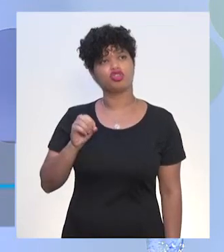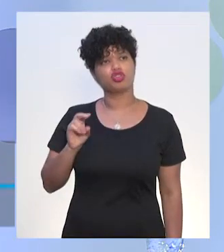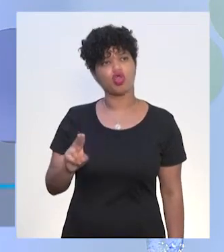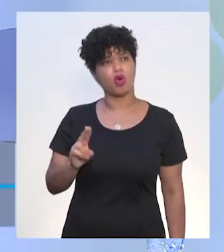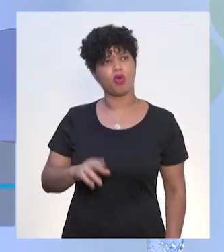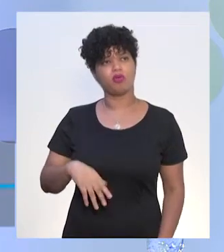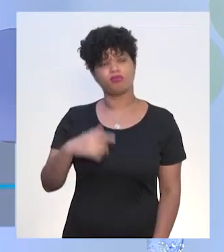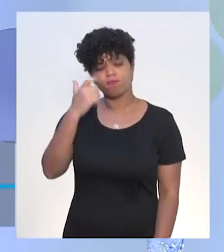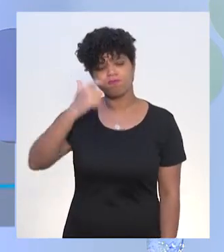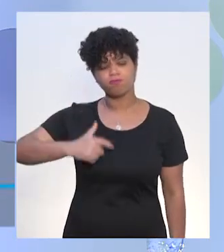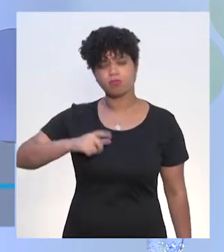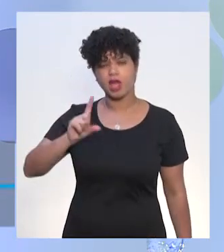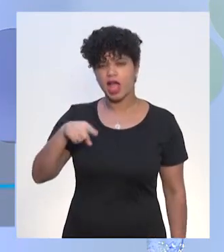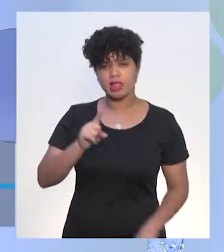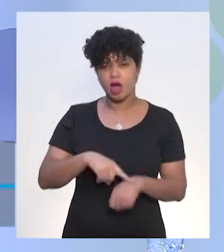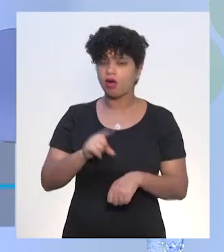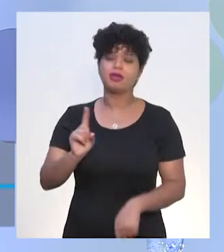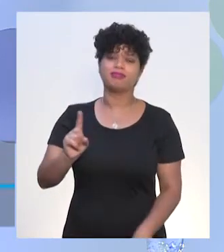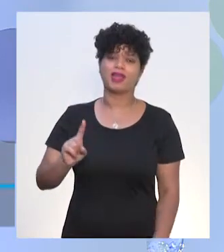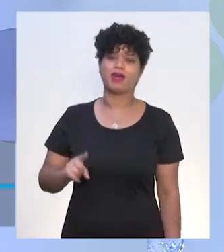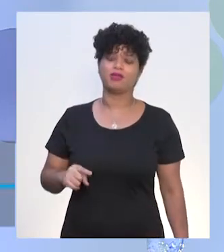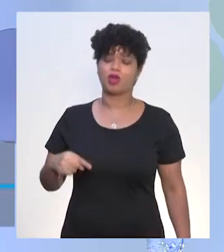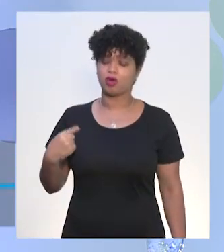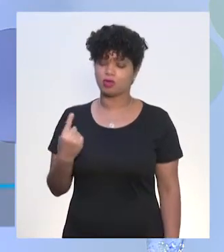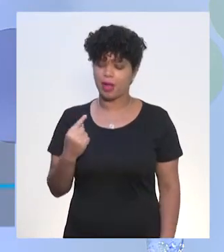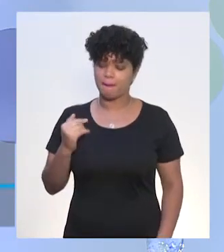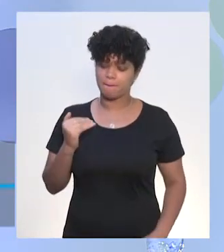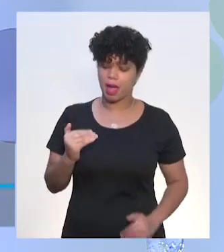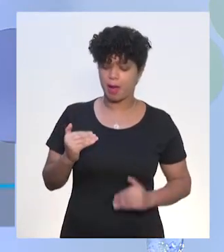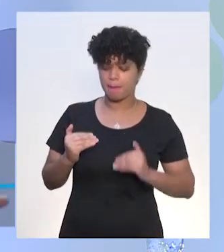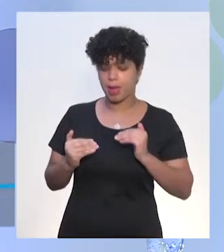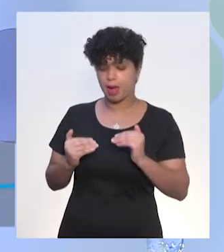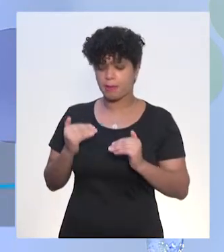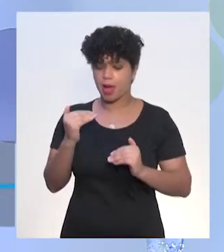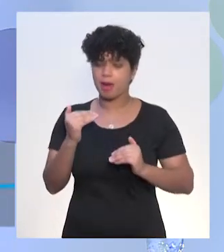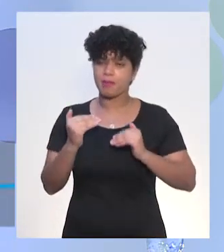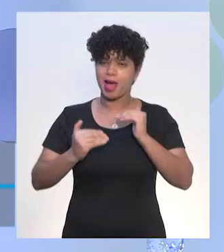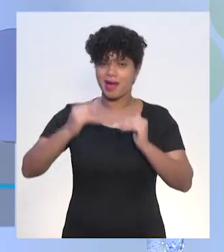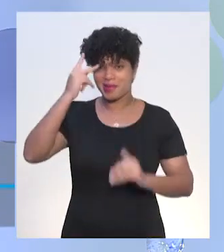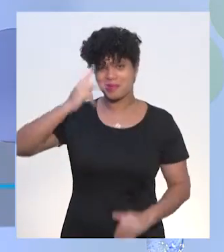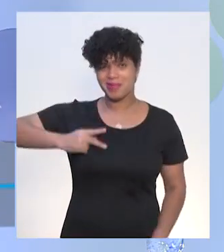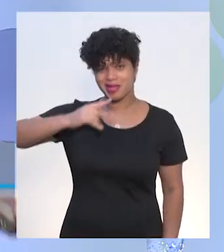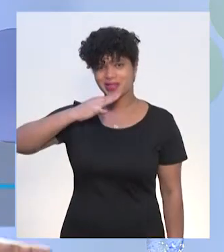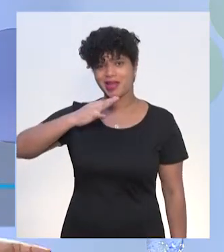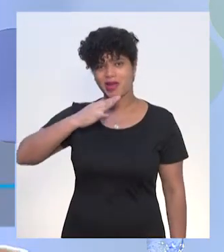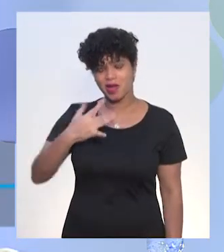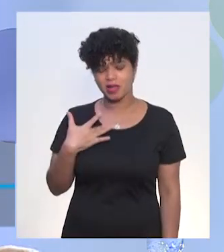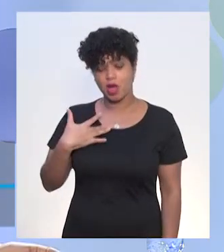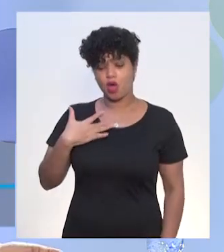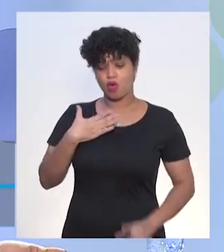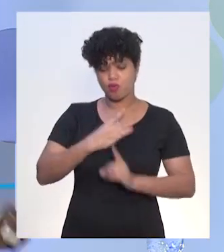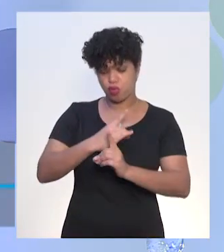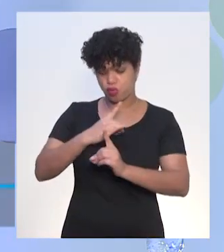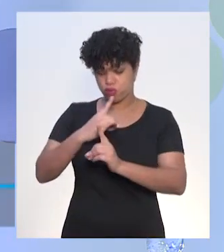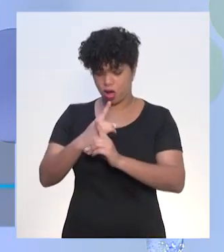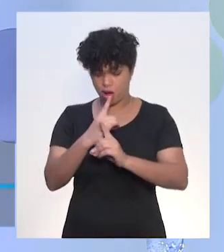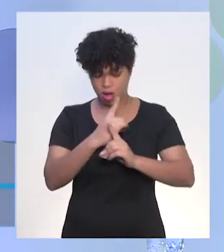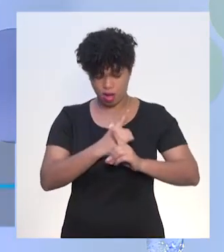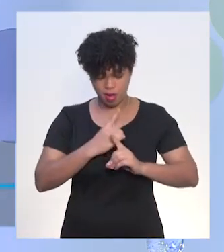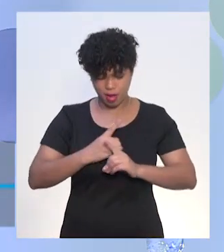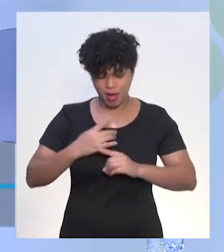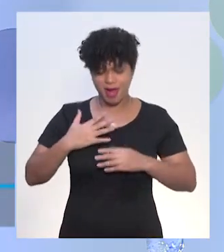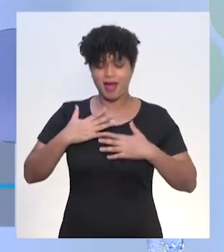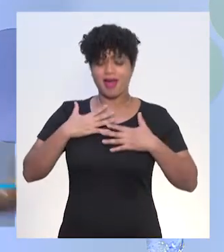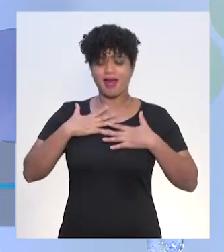no decorrer da vida mas esse é alto é conhecimento esse descobrimento de si próprio